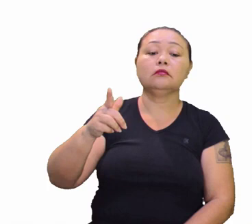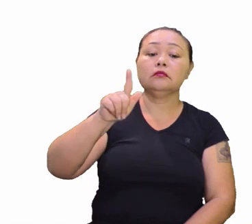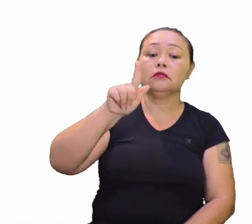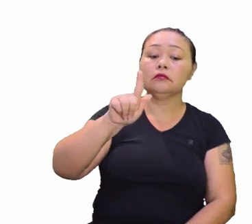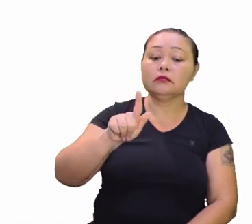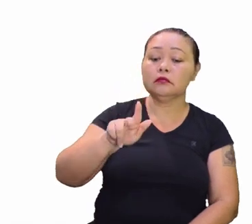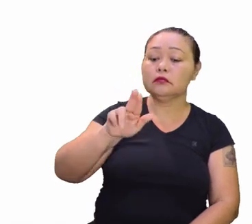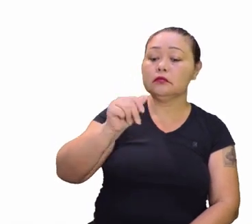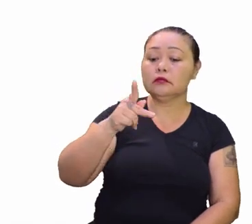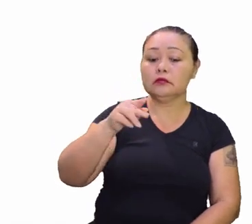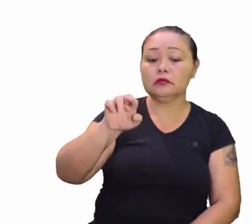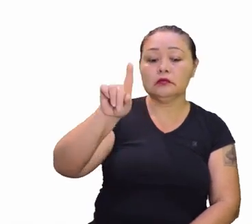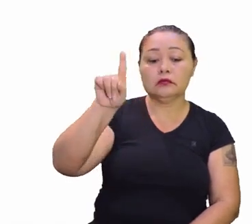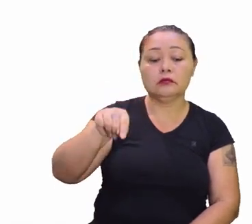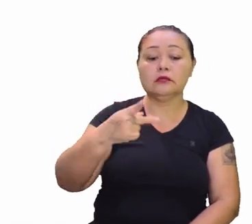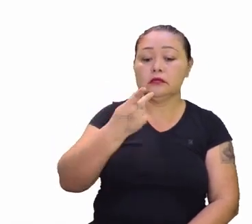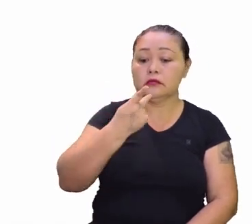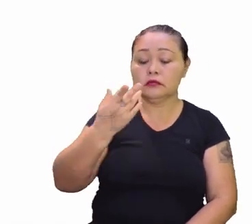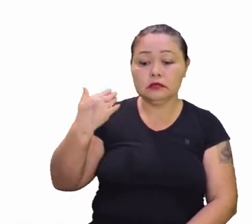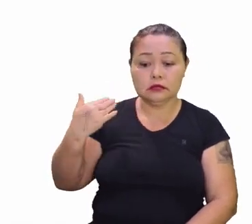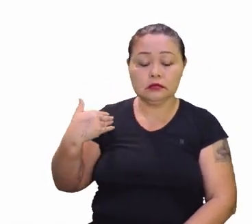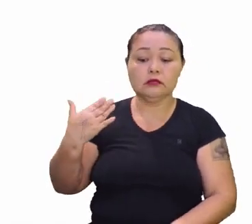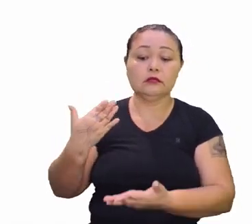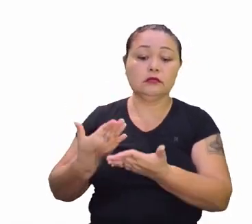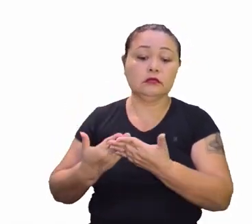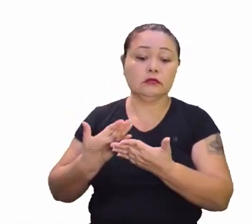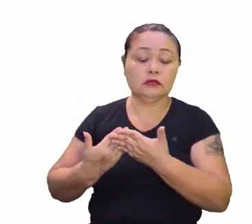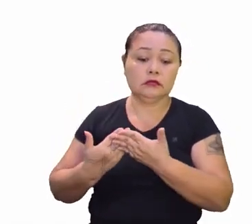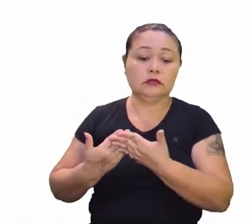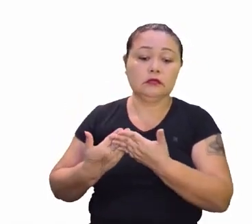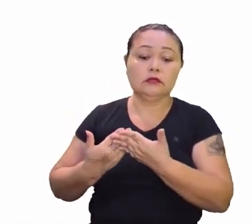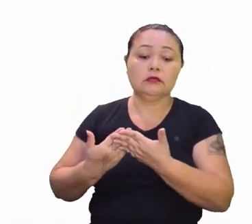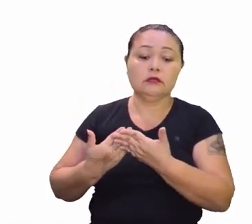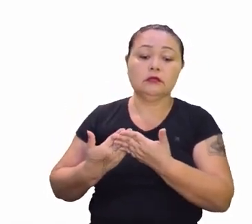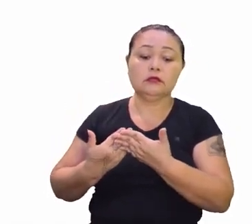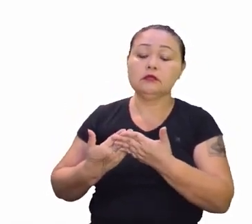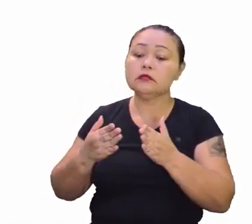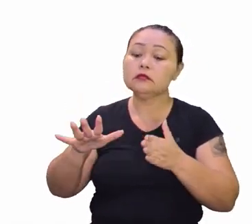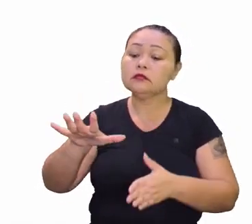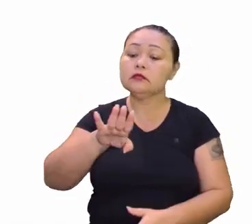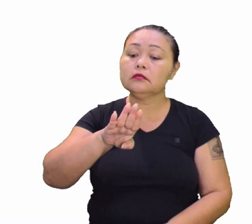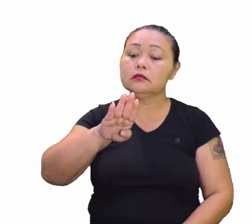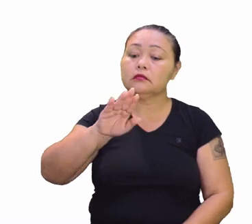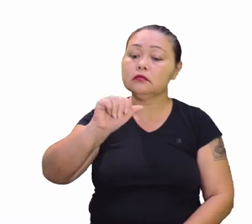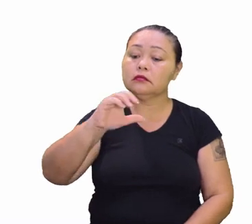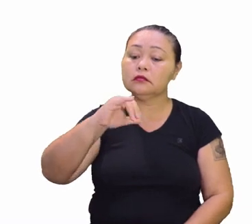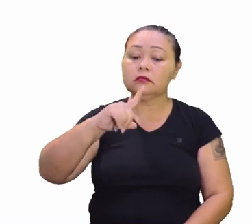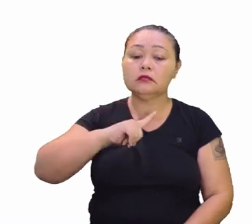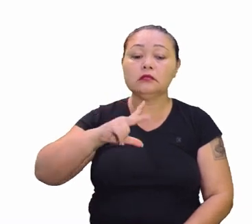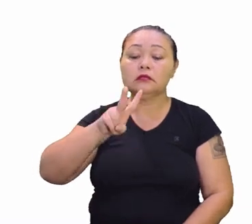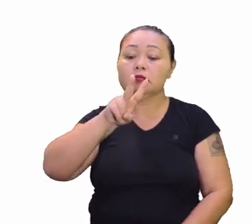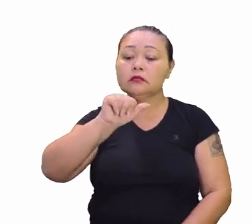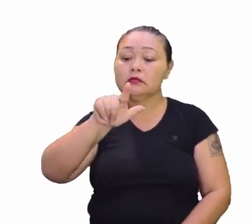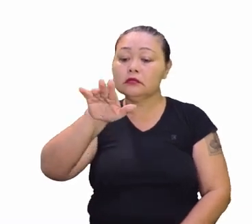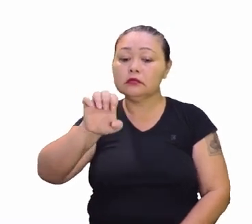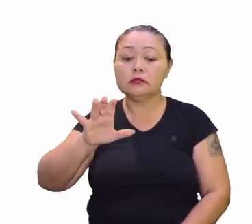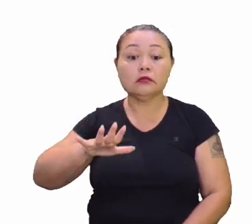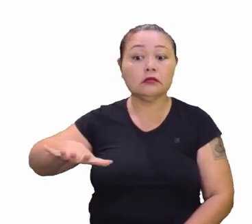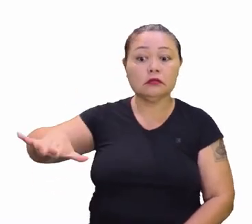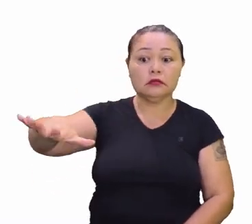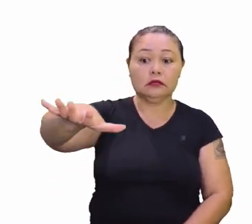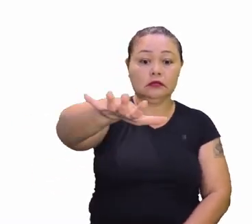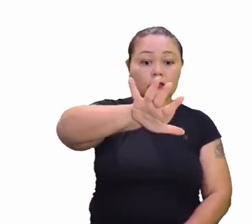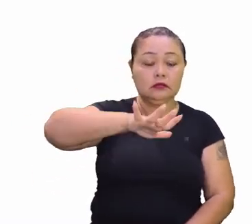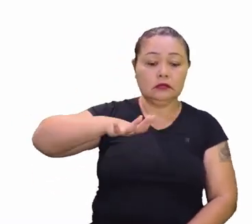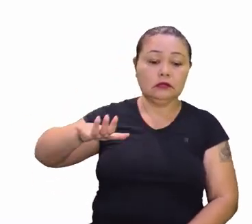Guaporé, que falamos também já na aula passada. Bacia do Rio Guaporé. Galera, já ouviram falar no Vale do Guaporé? Olha o